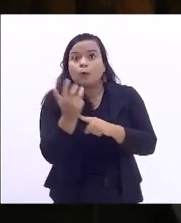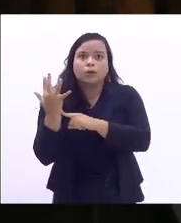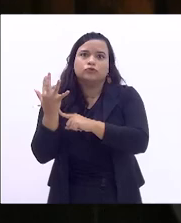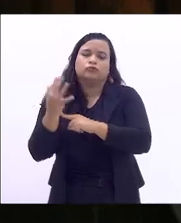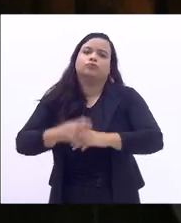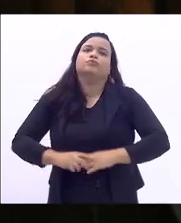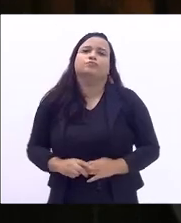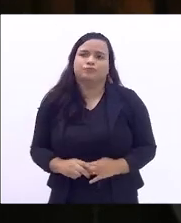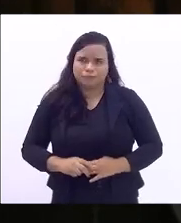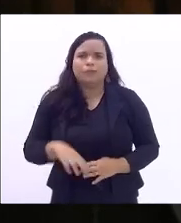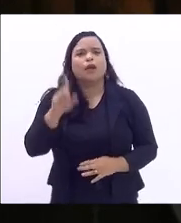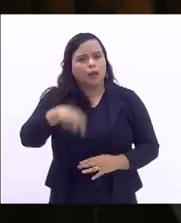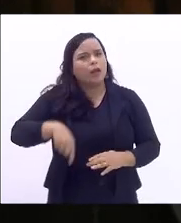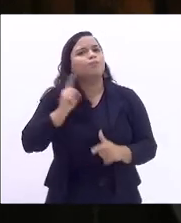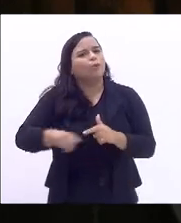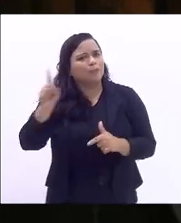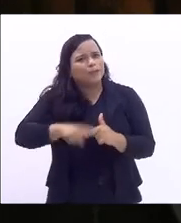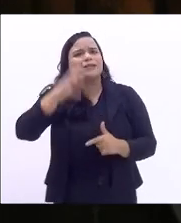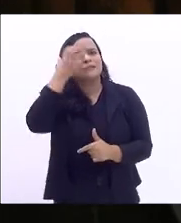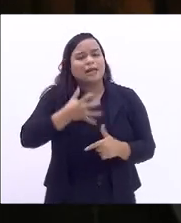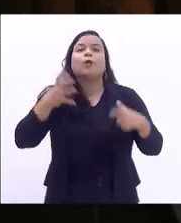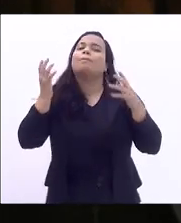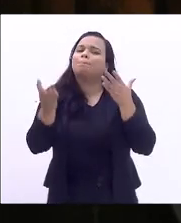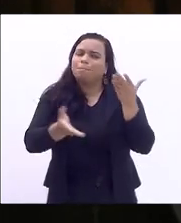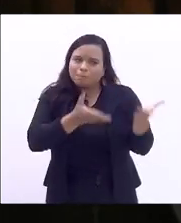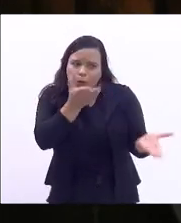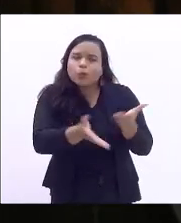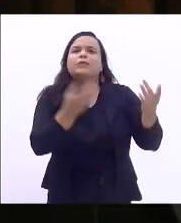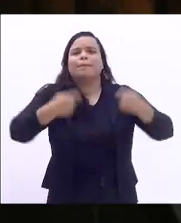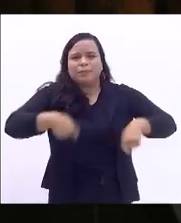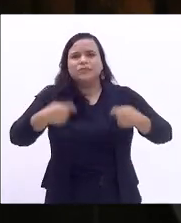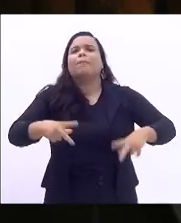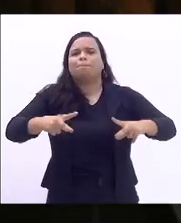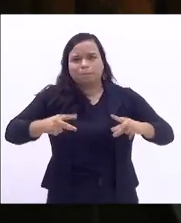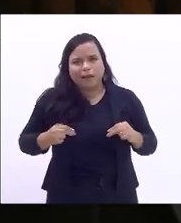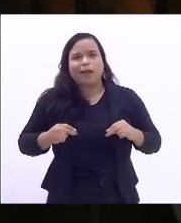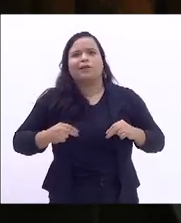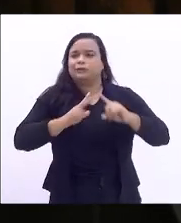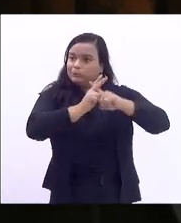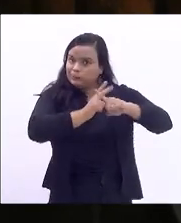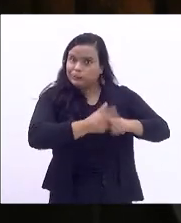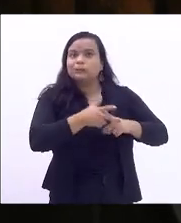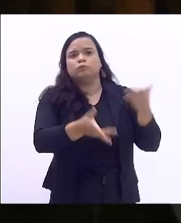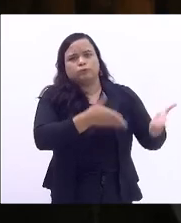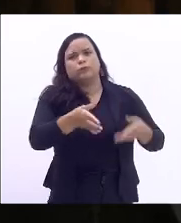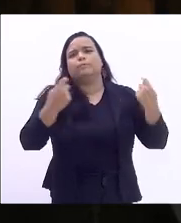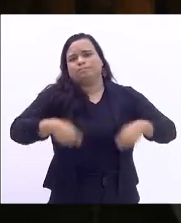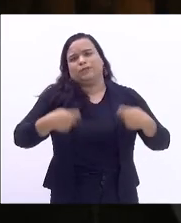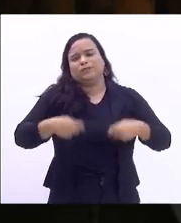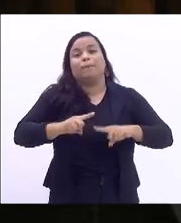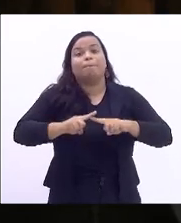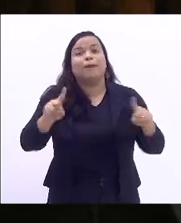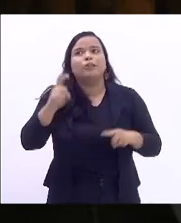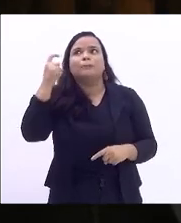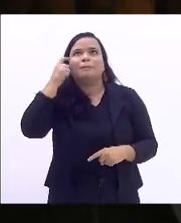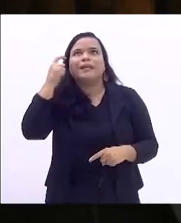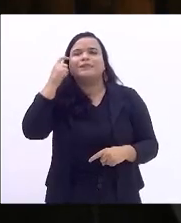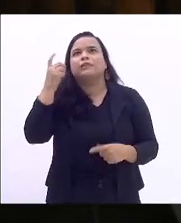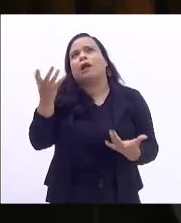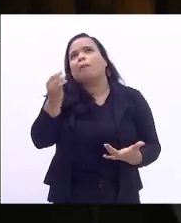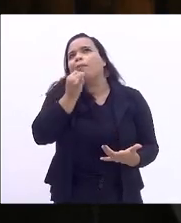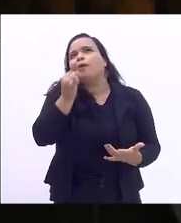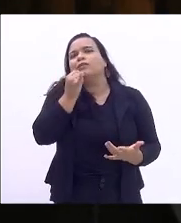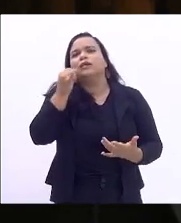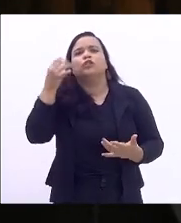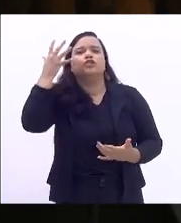é um problema ínfimo que merece o nosso cuidado nosso zelo a nossa reparação mas que não pode ser considerado mais